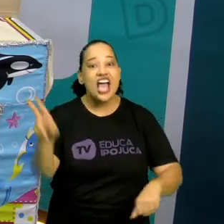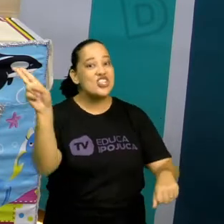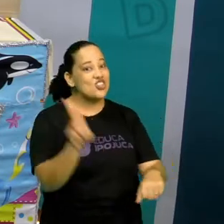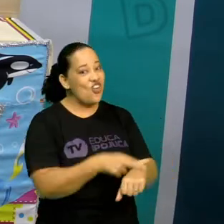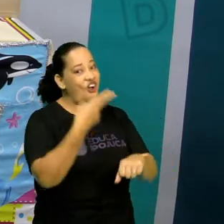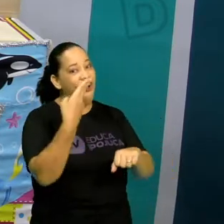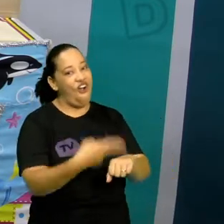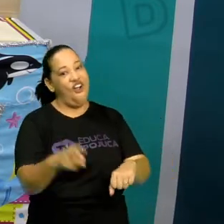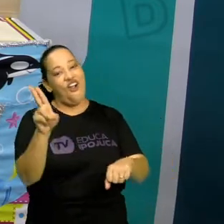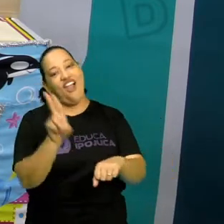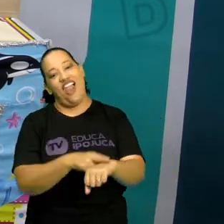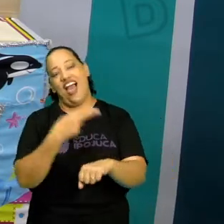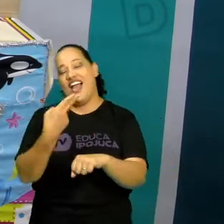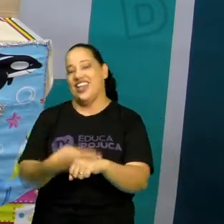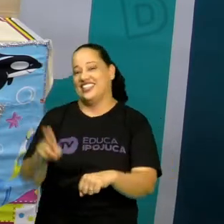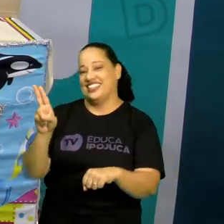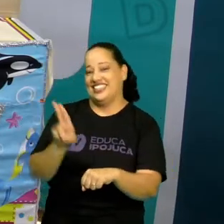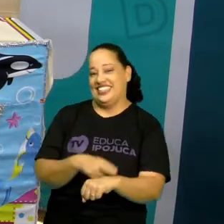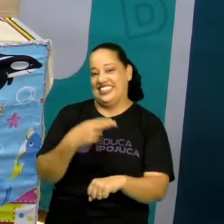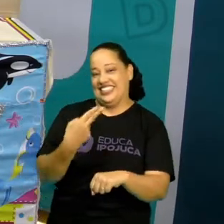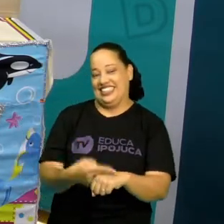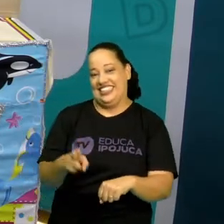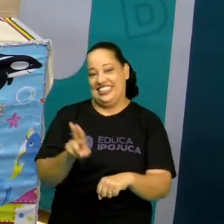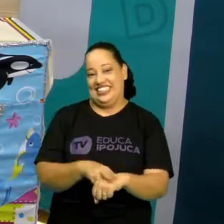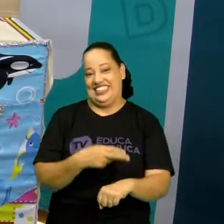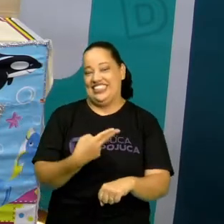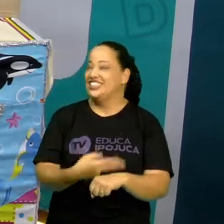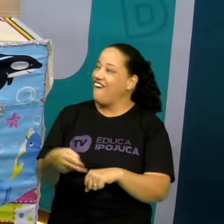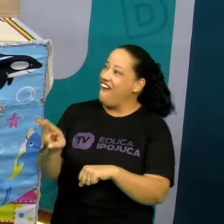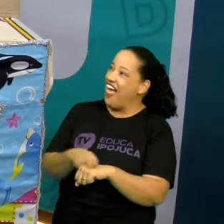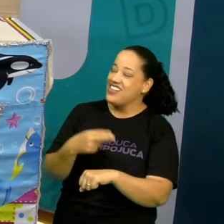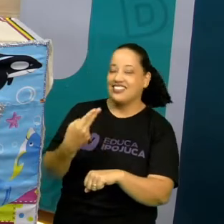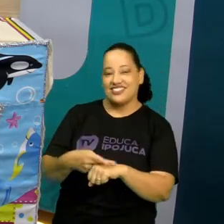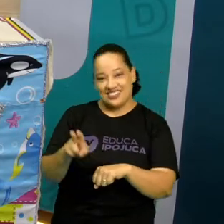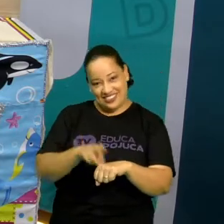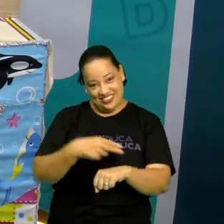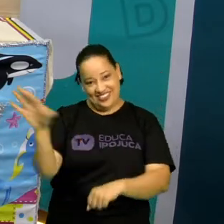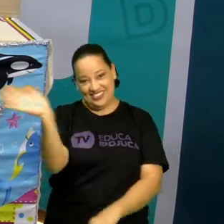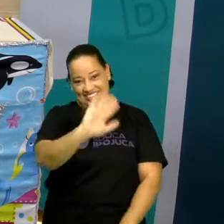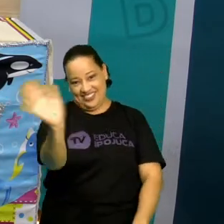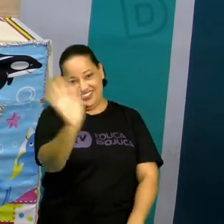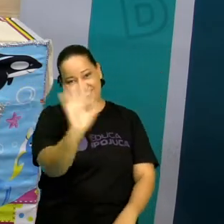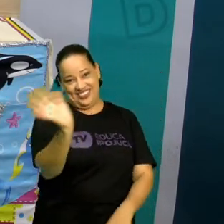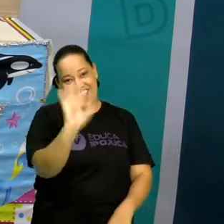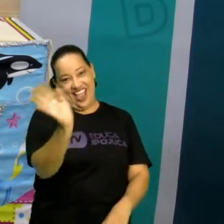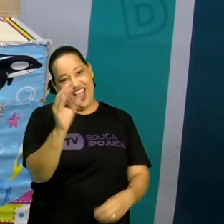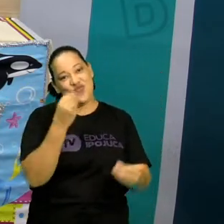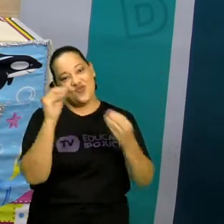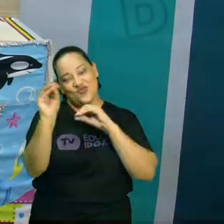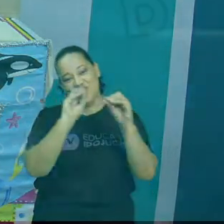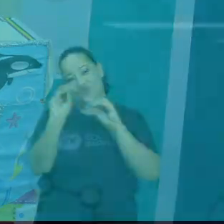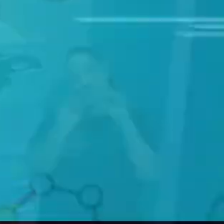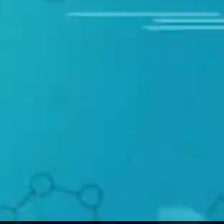chocolate colar é só a criançada e